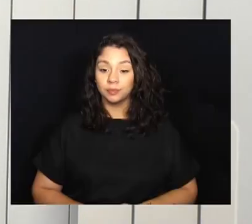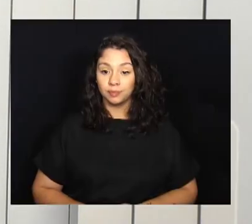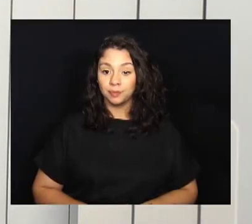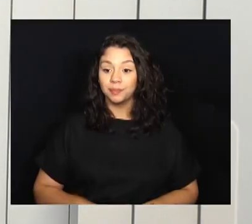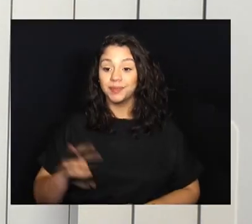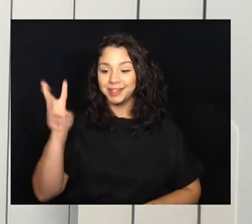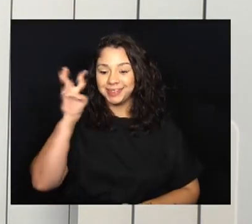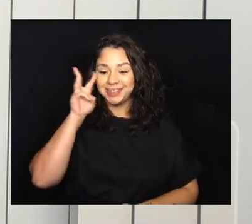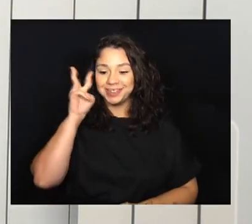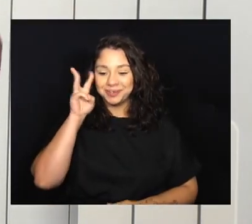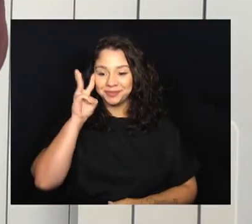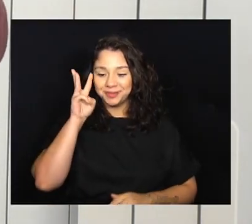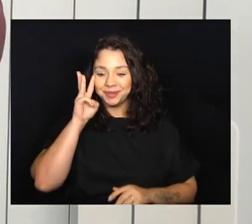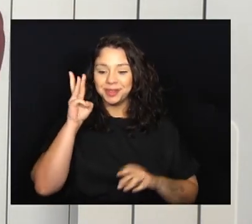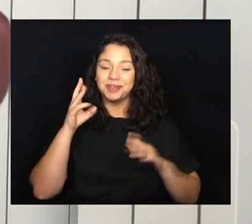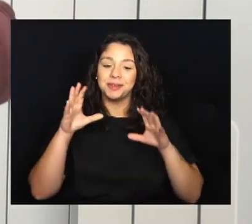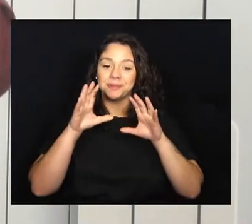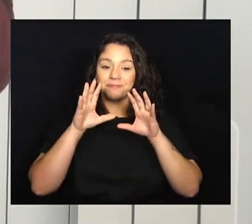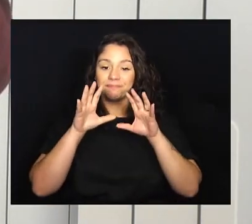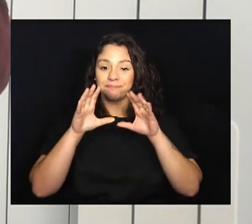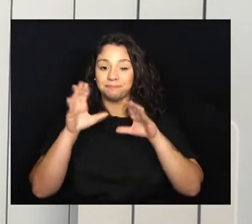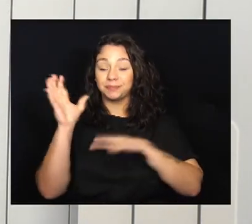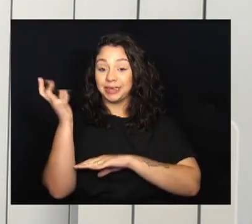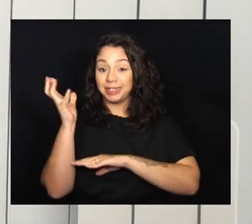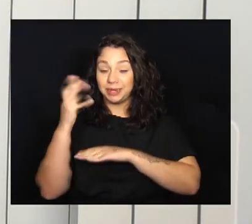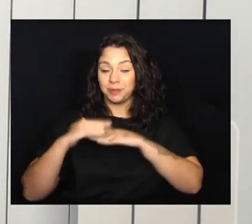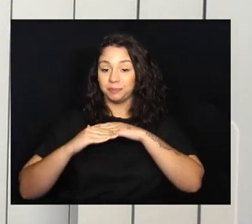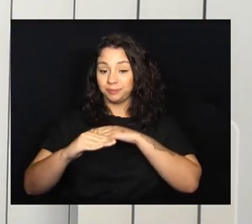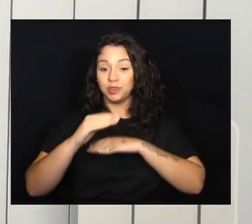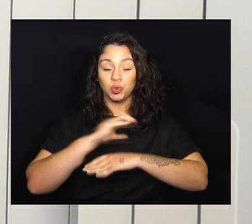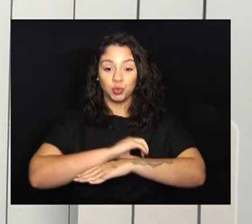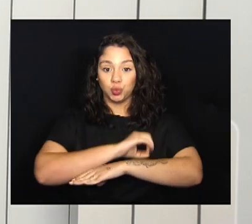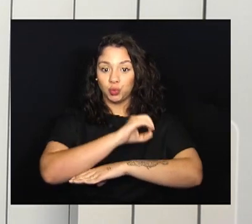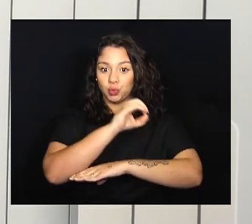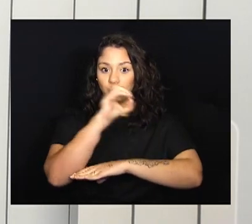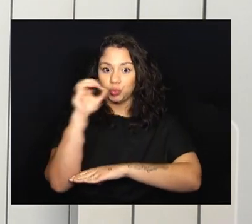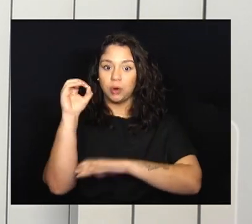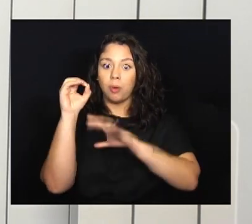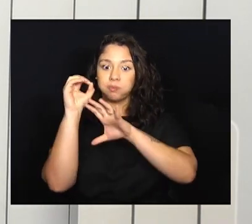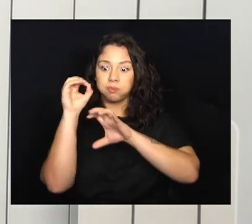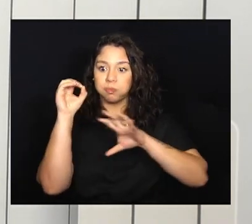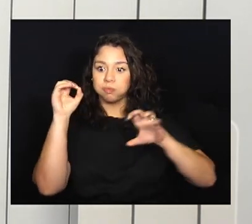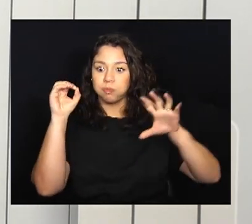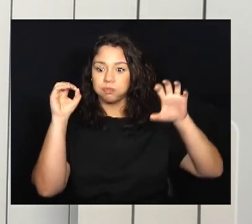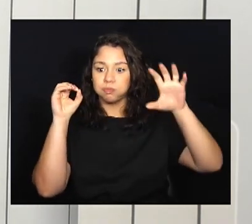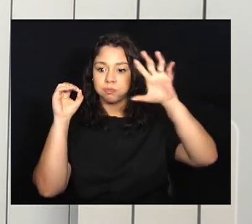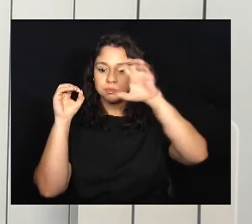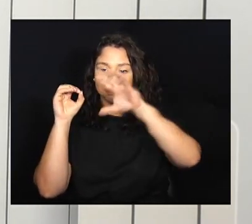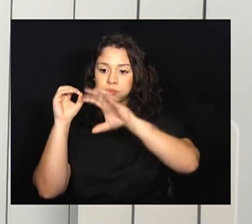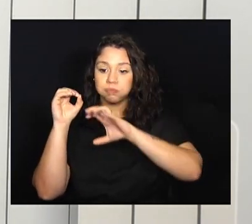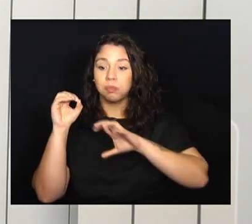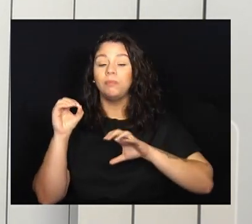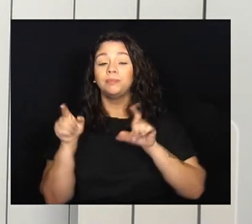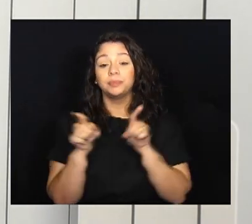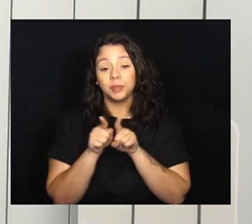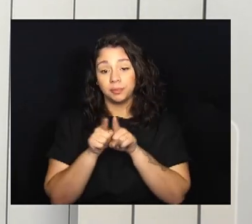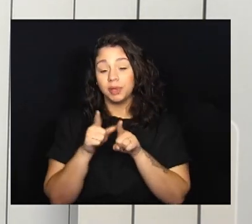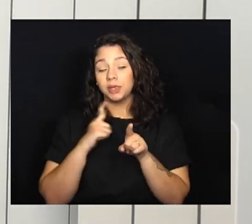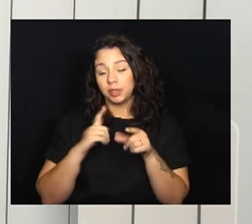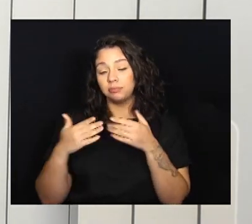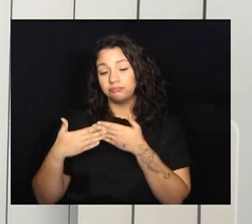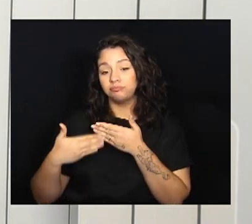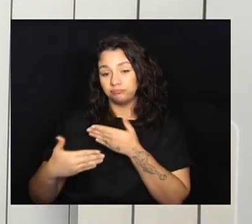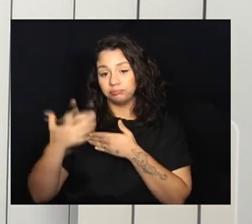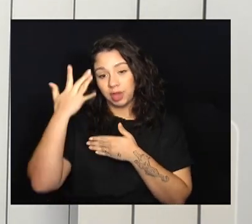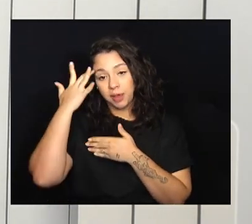Terça-feira de tempo estável, o sol segue aparecendo entre muitas nuvens e segue também essa tendência para